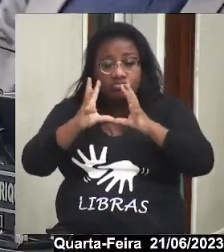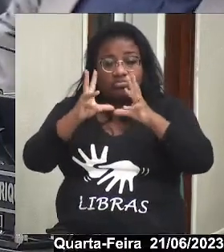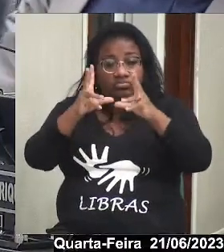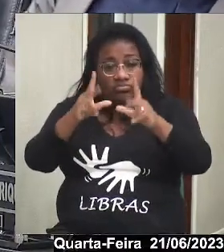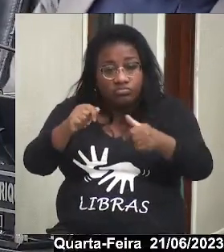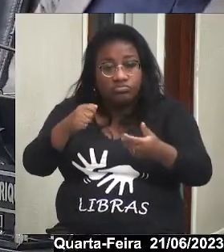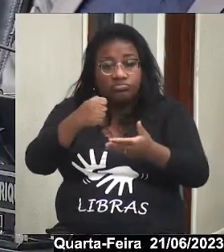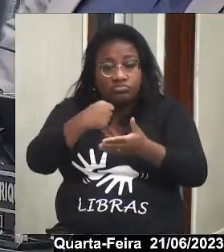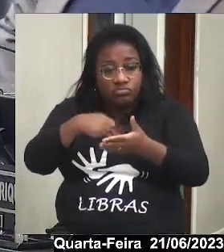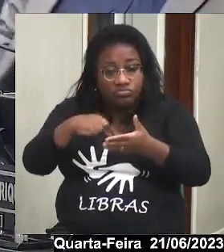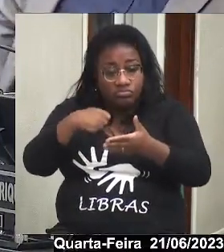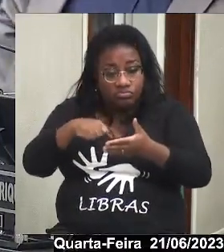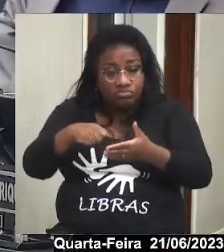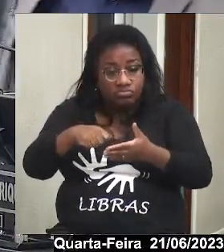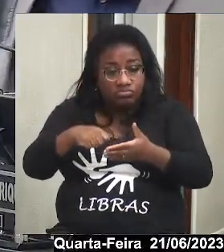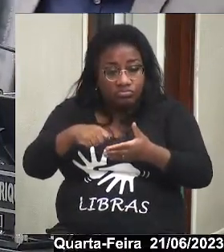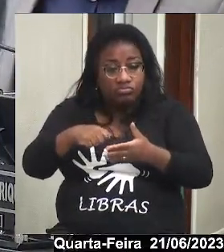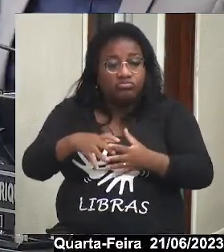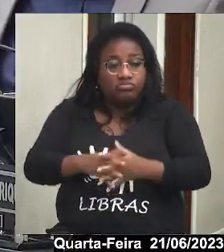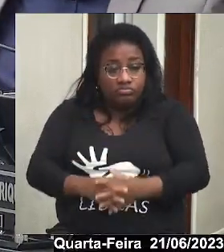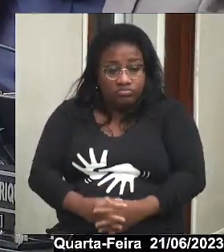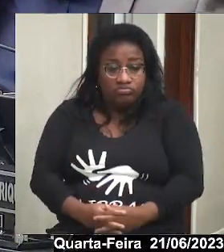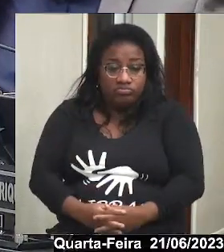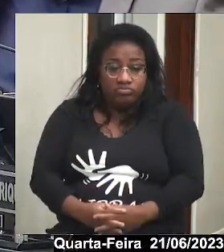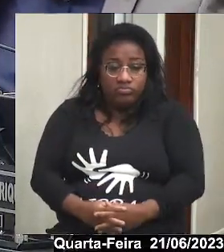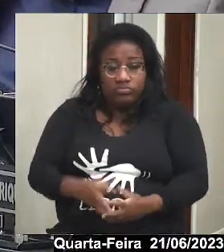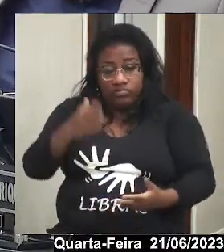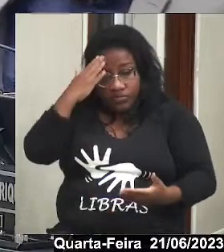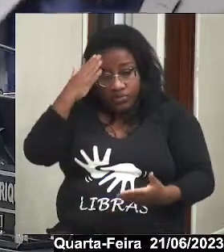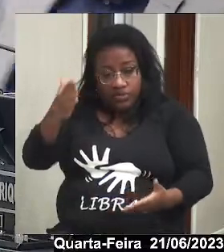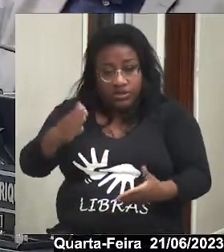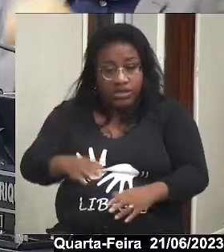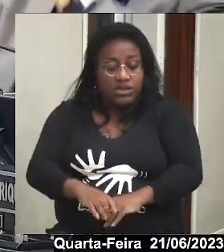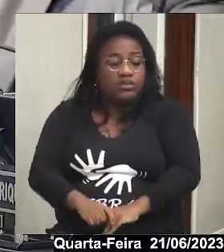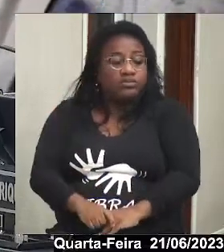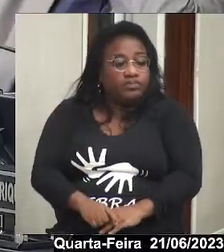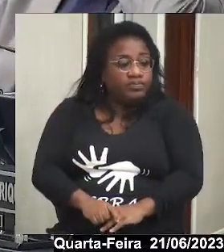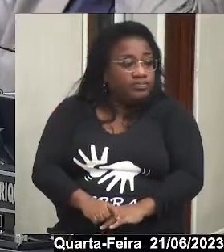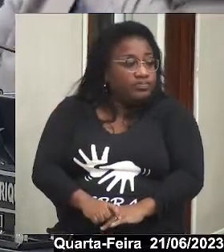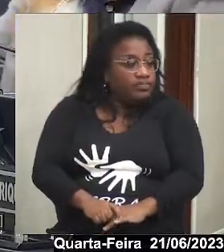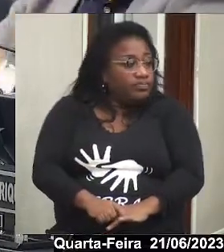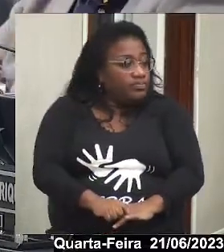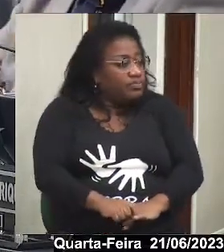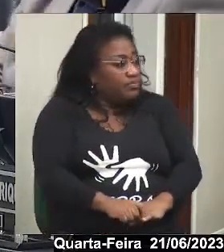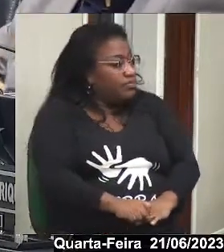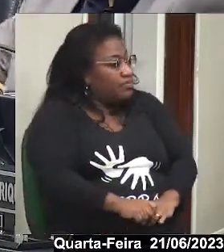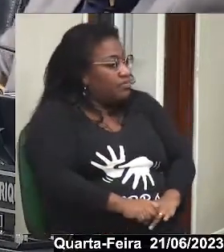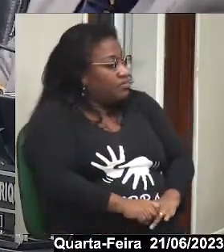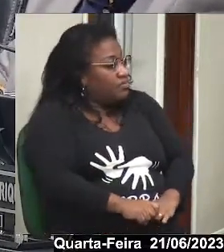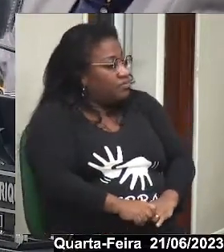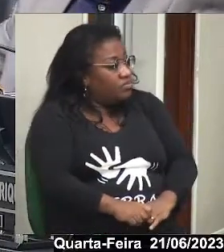você colocar, eu assinarei e votarei. Amém? Gente, muito obrigado.